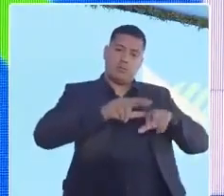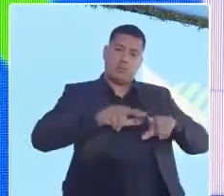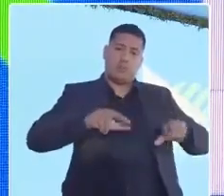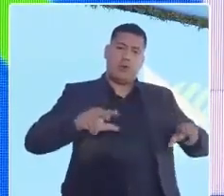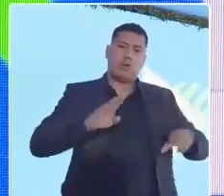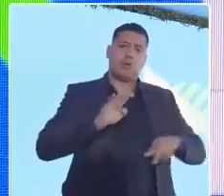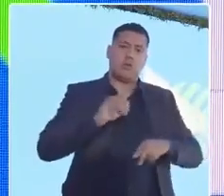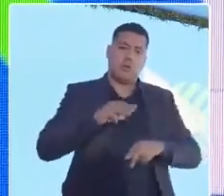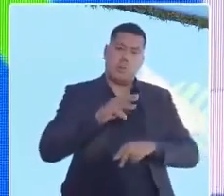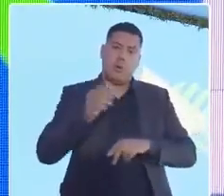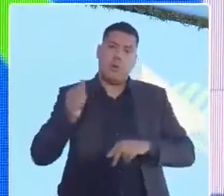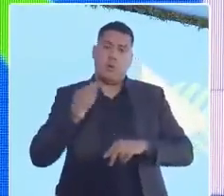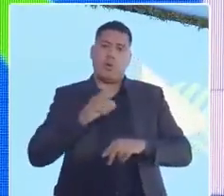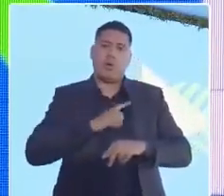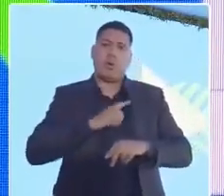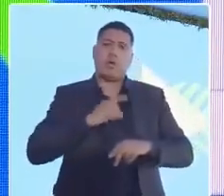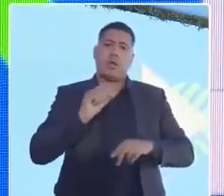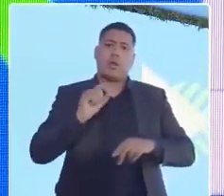suas